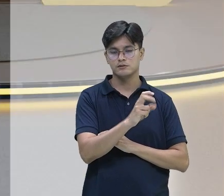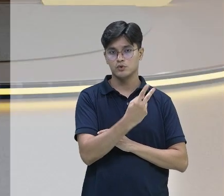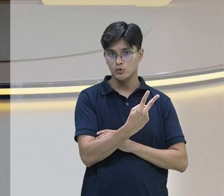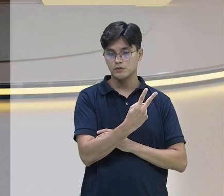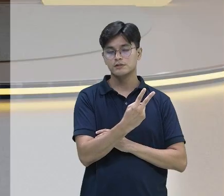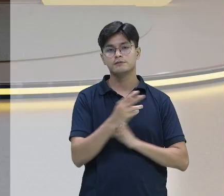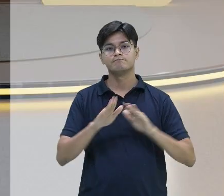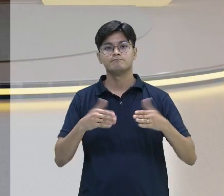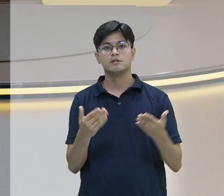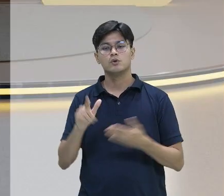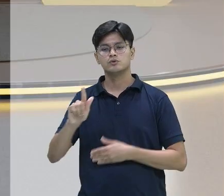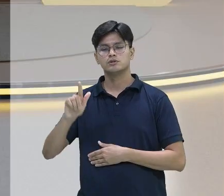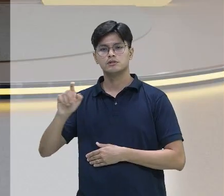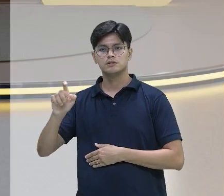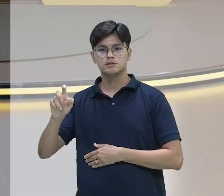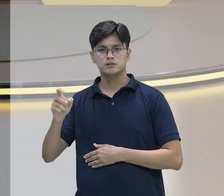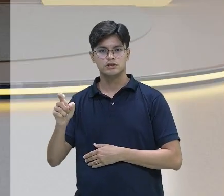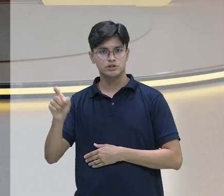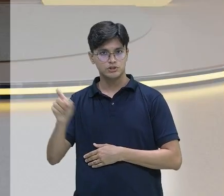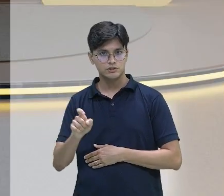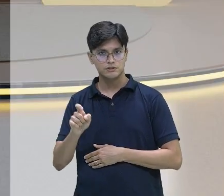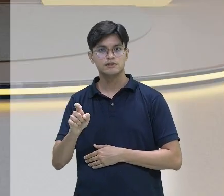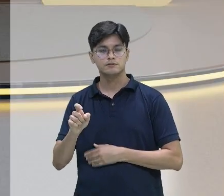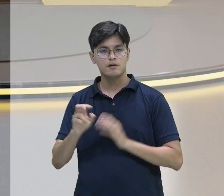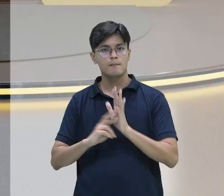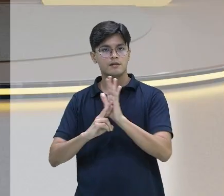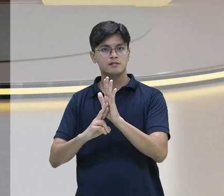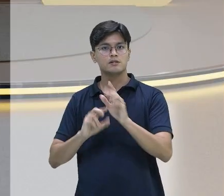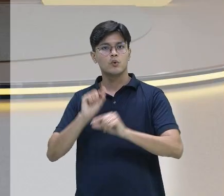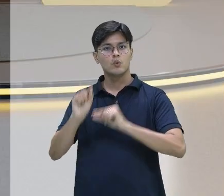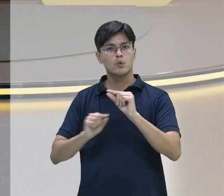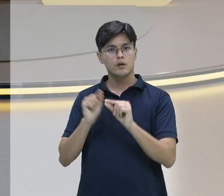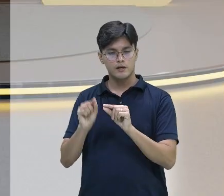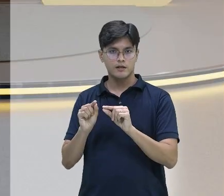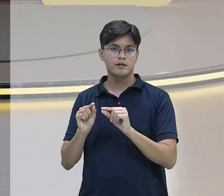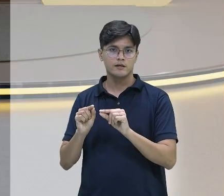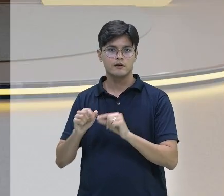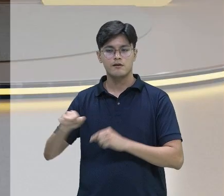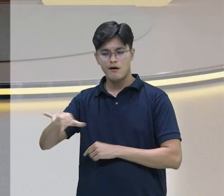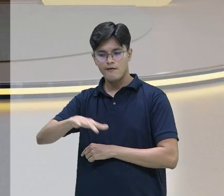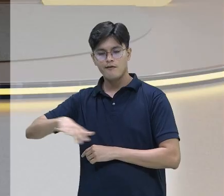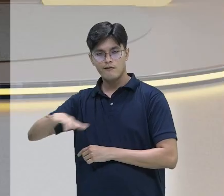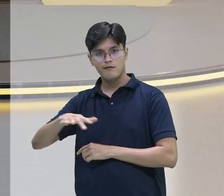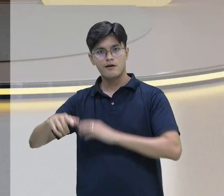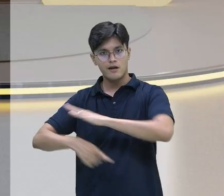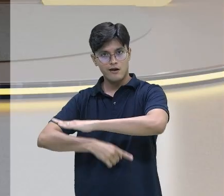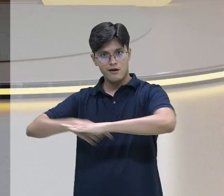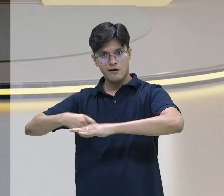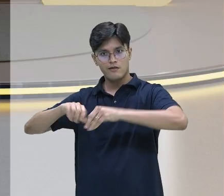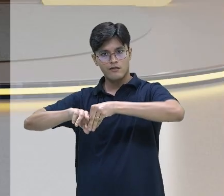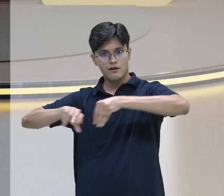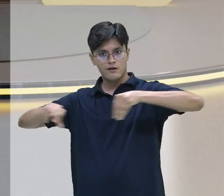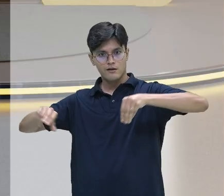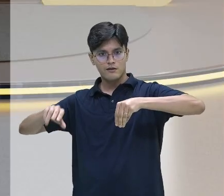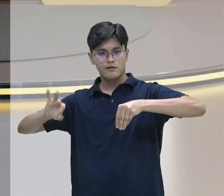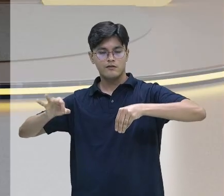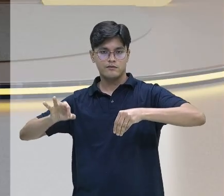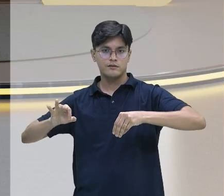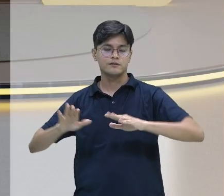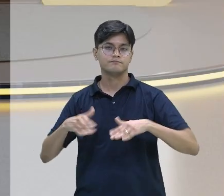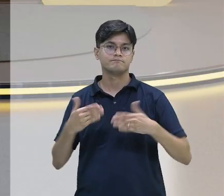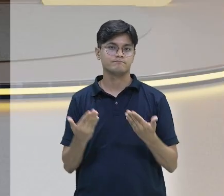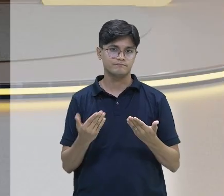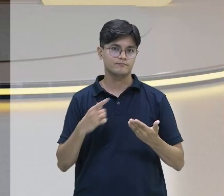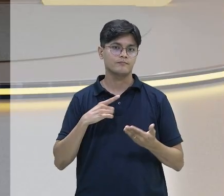5, representa a equação do garimpo ilegal, tá bom? E aí nós teríamos, no momento inicial, teríamos 12 para açaí agroecológico